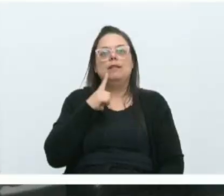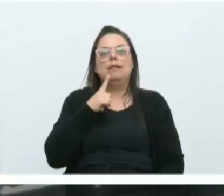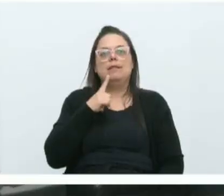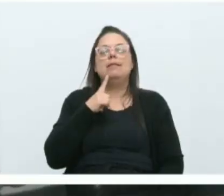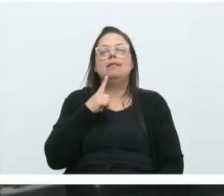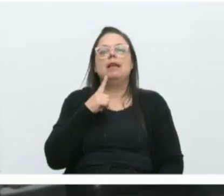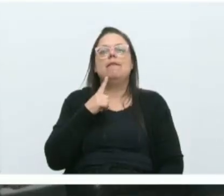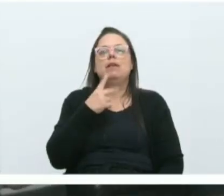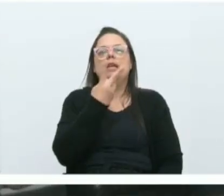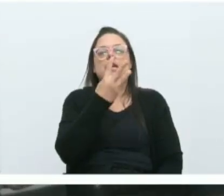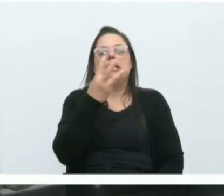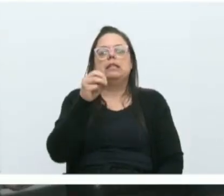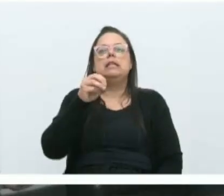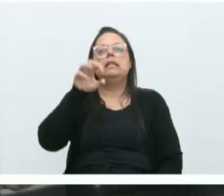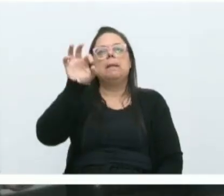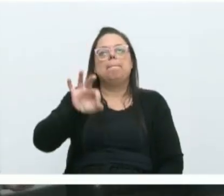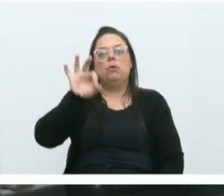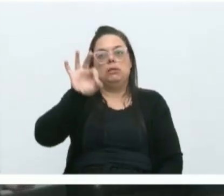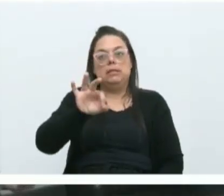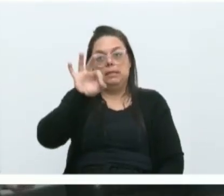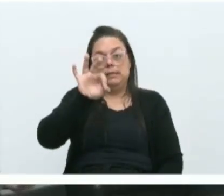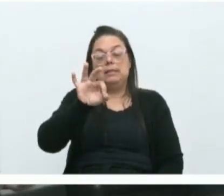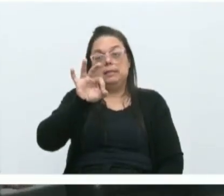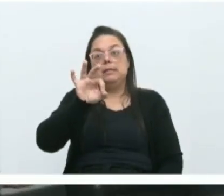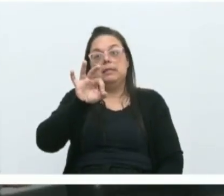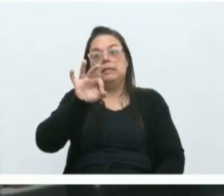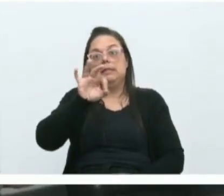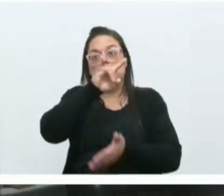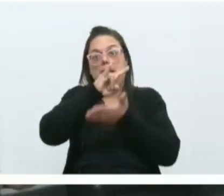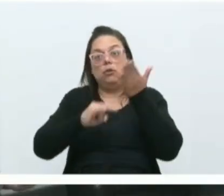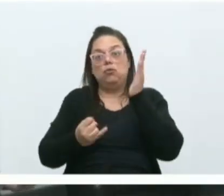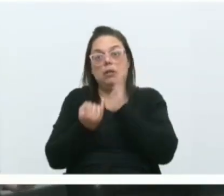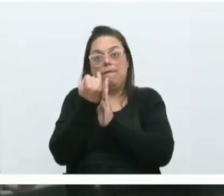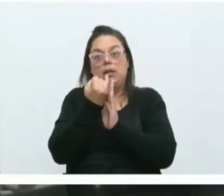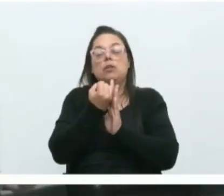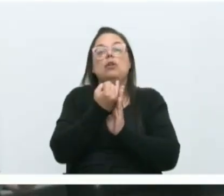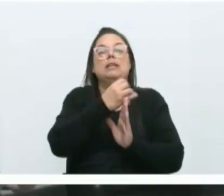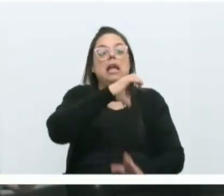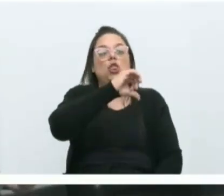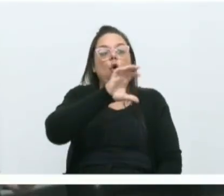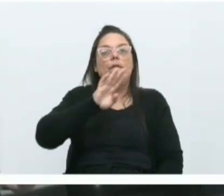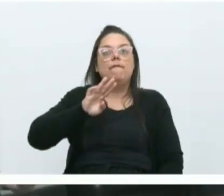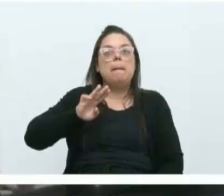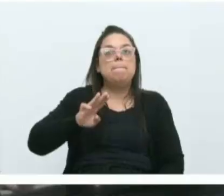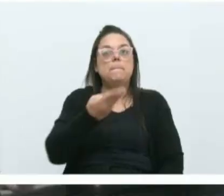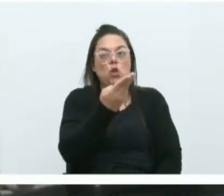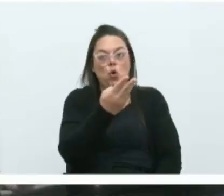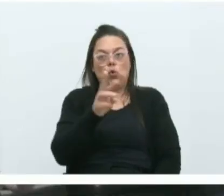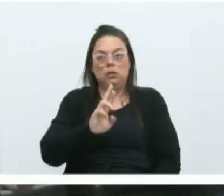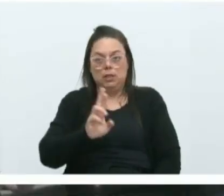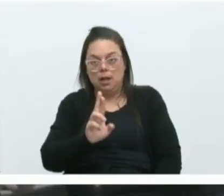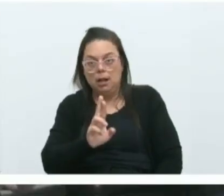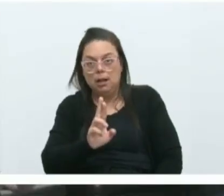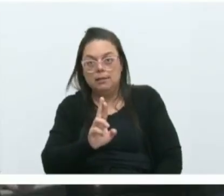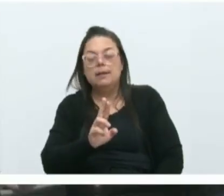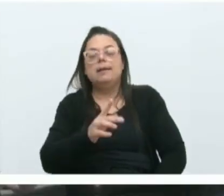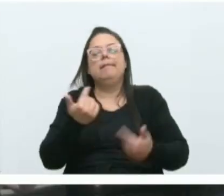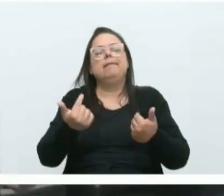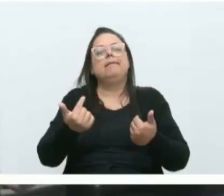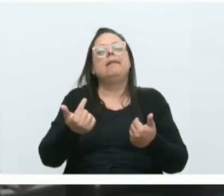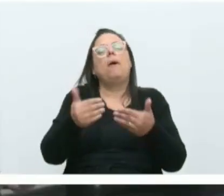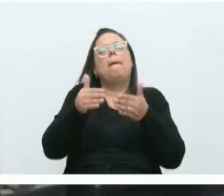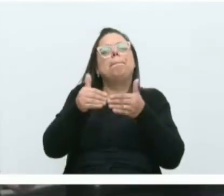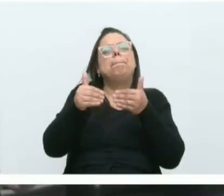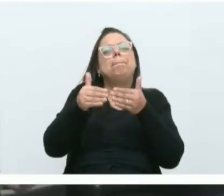acréscimo de 30% na sua receita nos eventos, significou 9 milhões. Então, o apelo